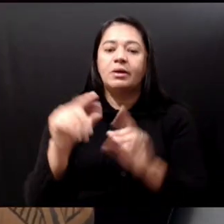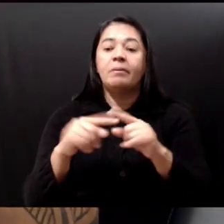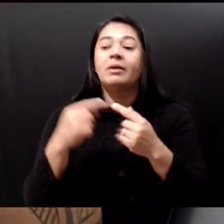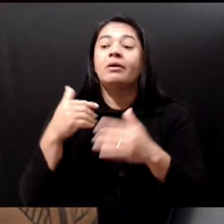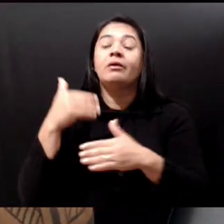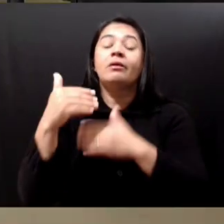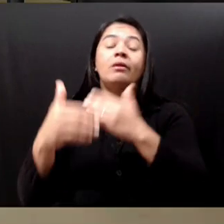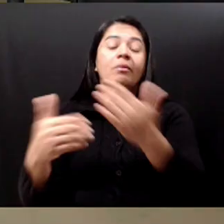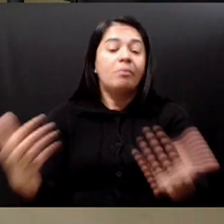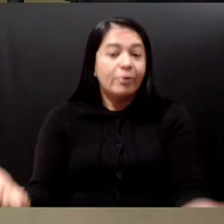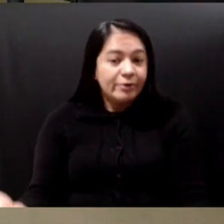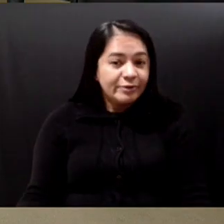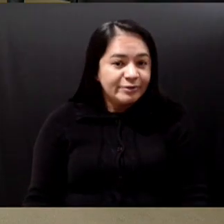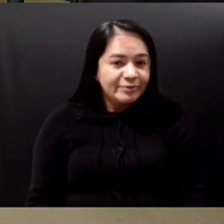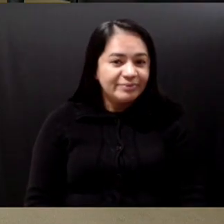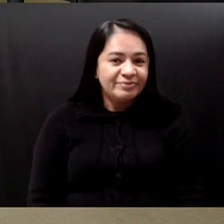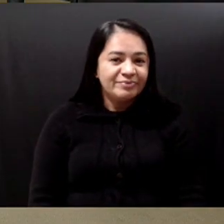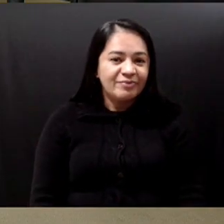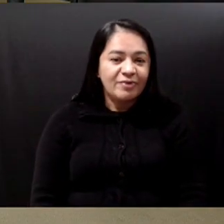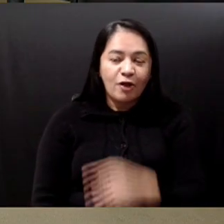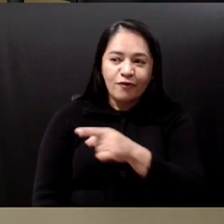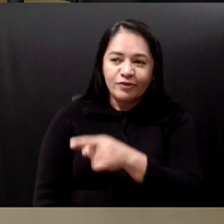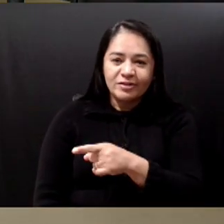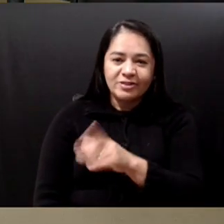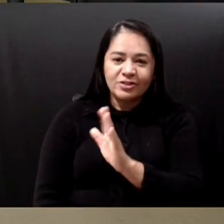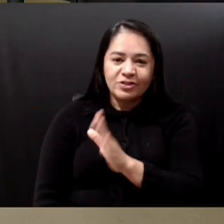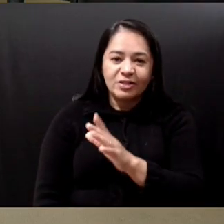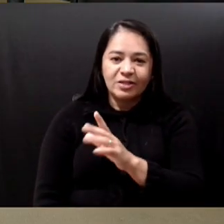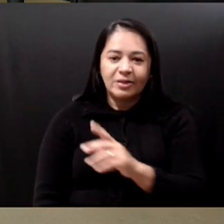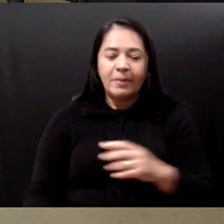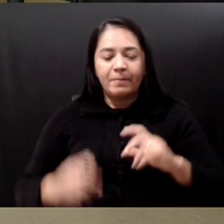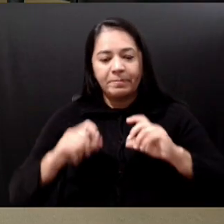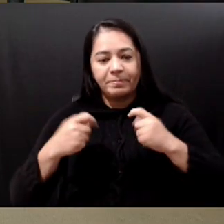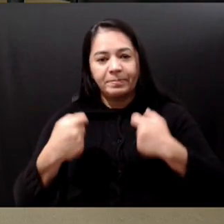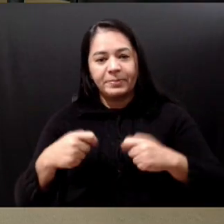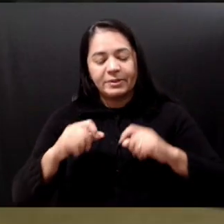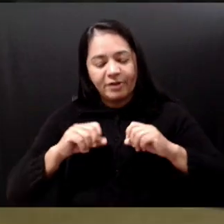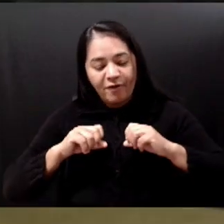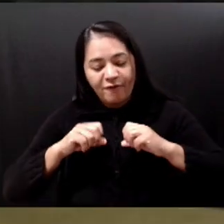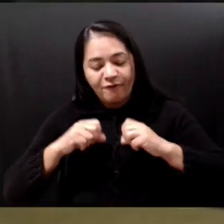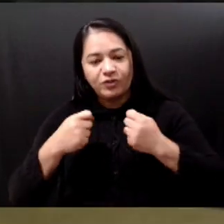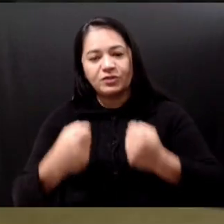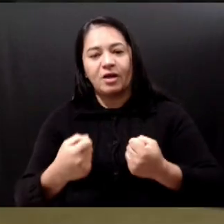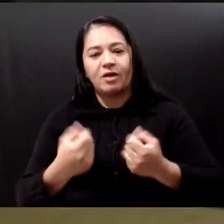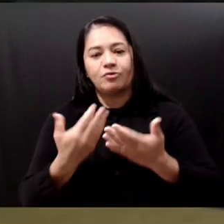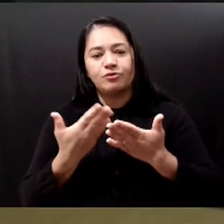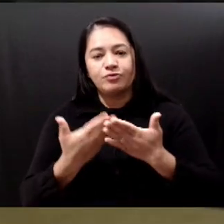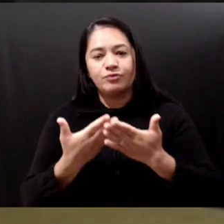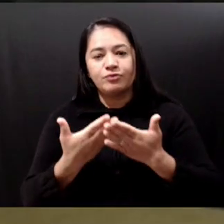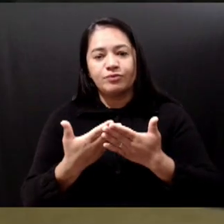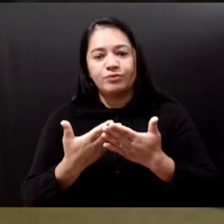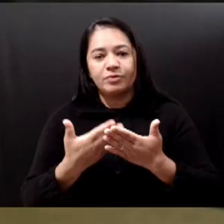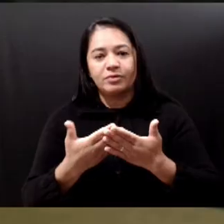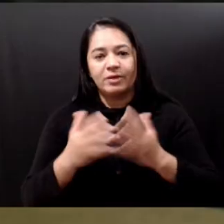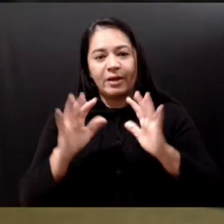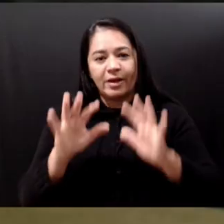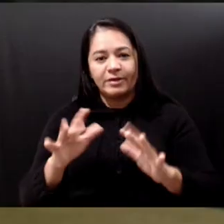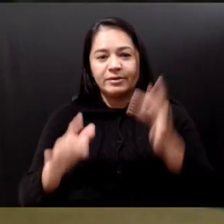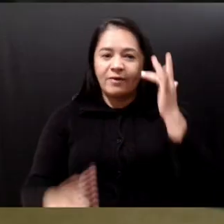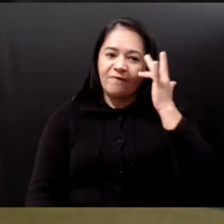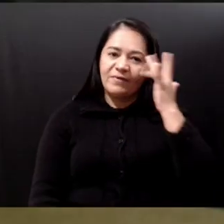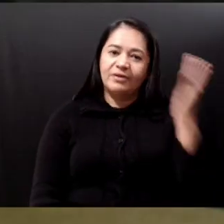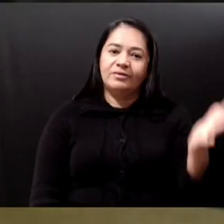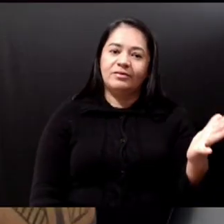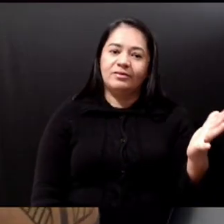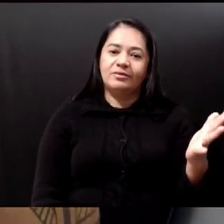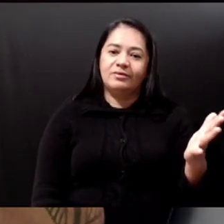esse conteúdo, você tem que se dedicar, Muito, você tem que estudar. Então, essa incessantemente. facilidade, gente, cai por terra. Esse é